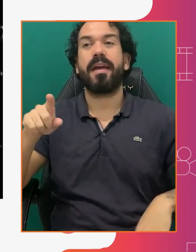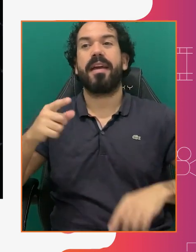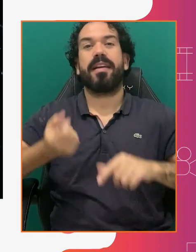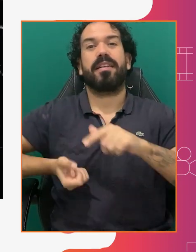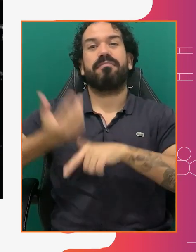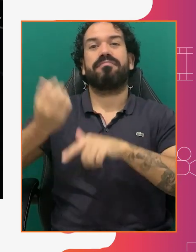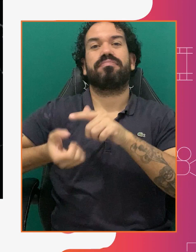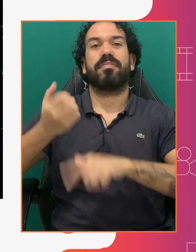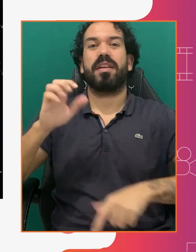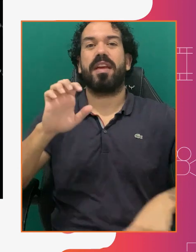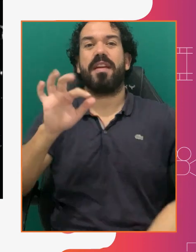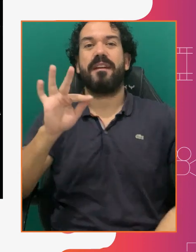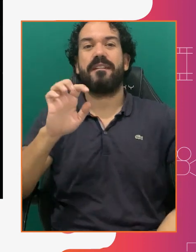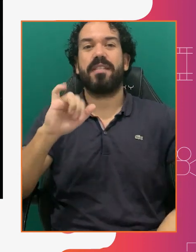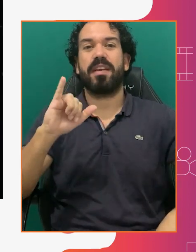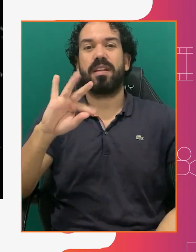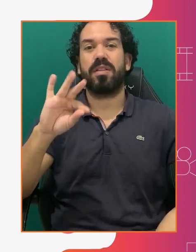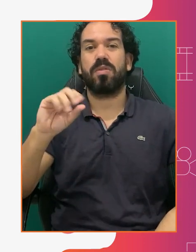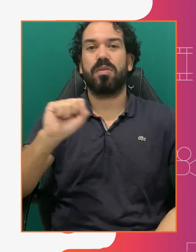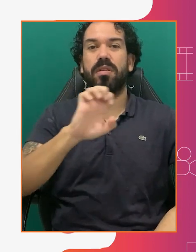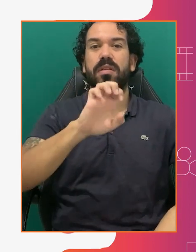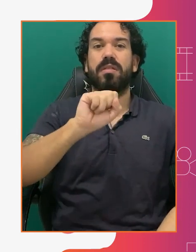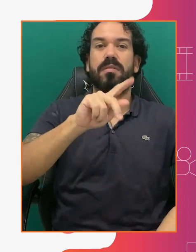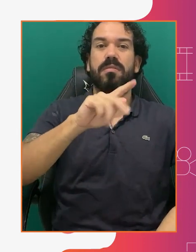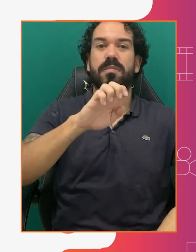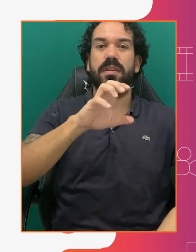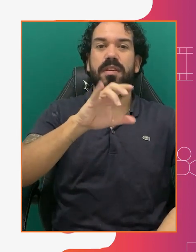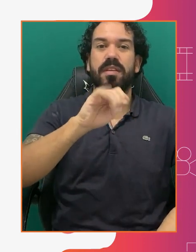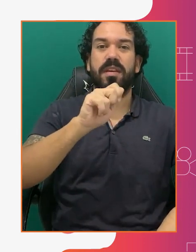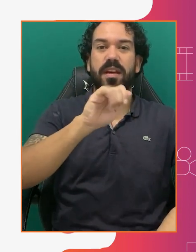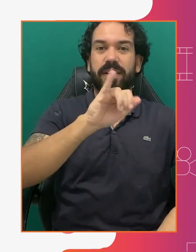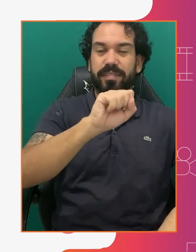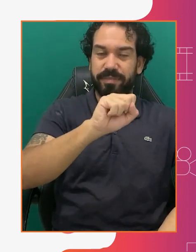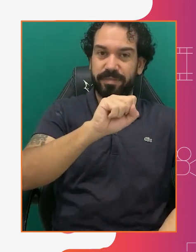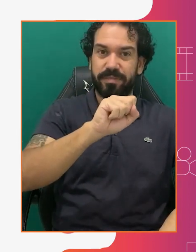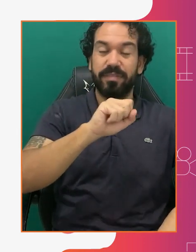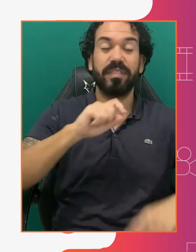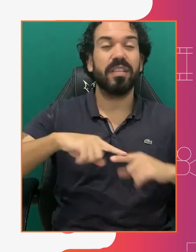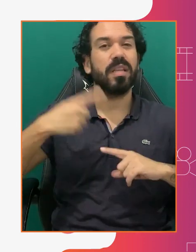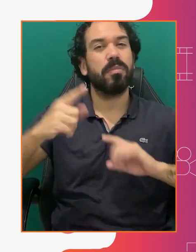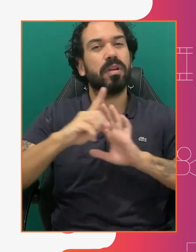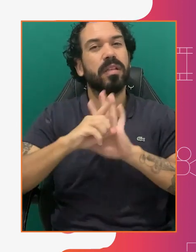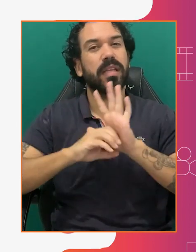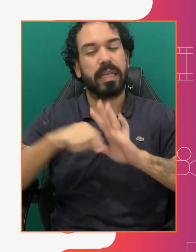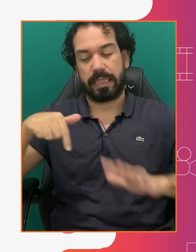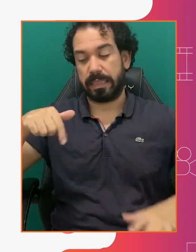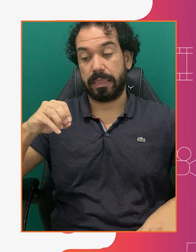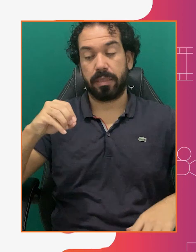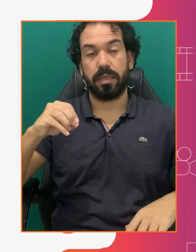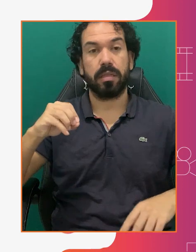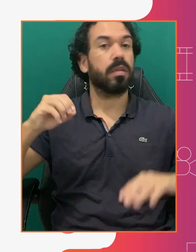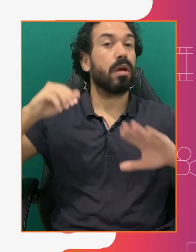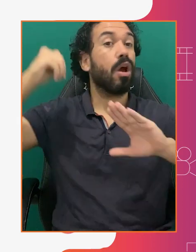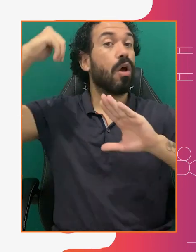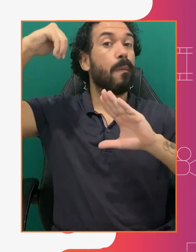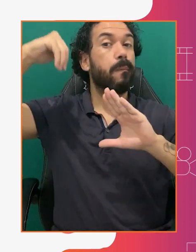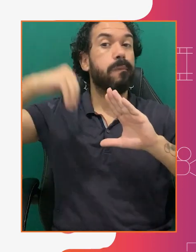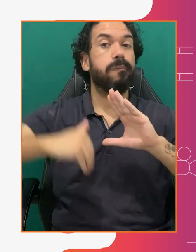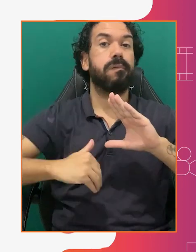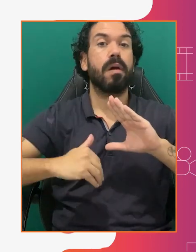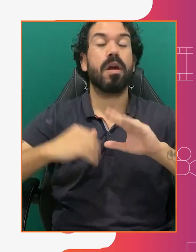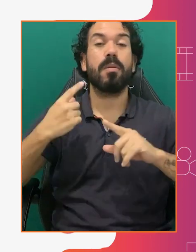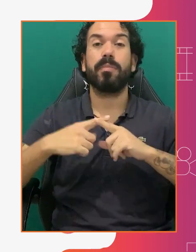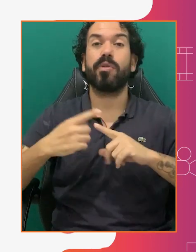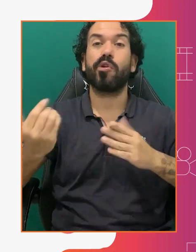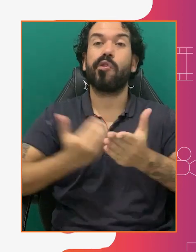de pai dos efeitos especiais. A partir da década de 70, o stop motion sofreu uma queda, assim